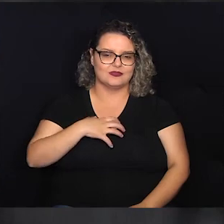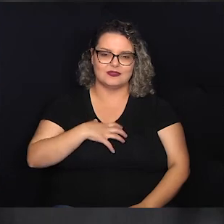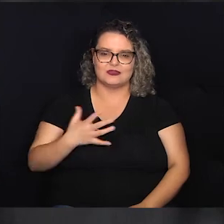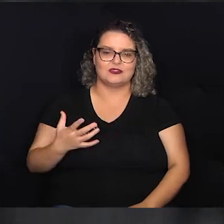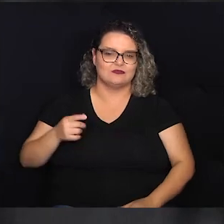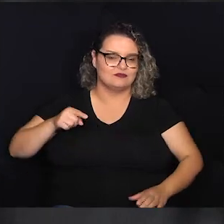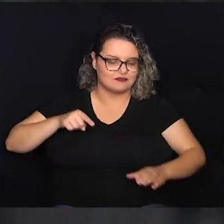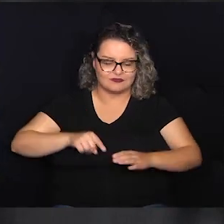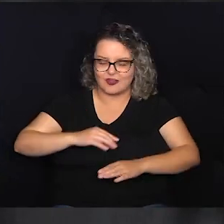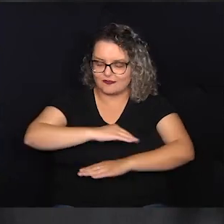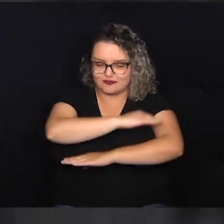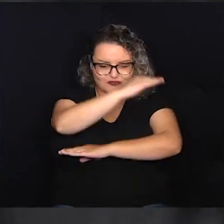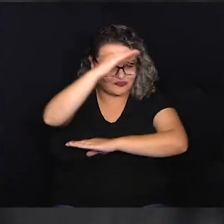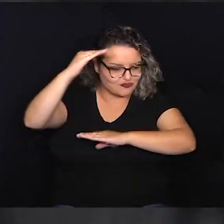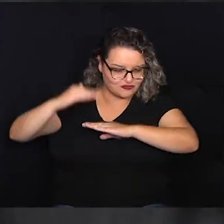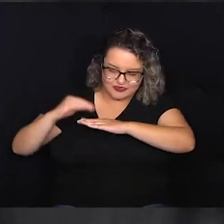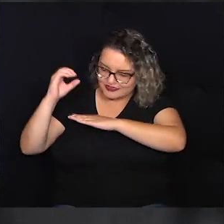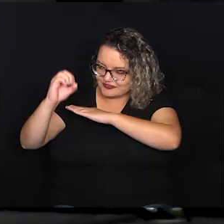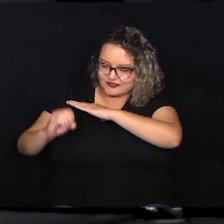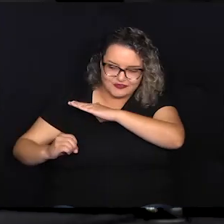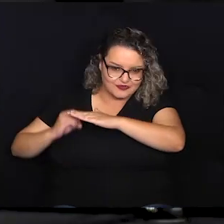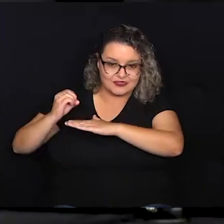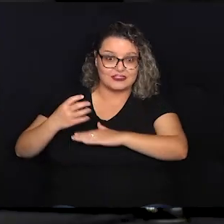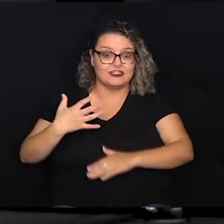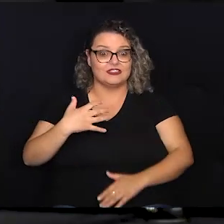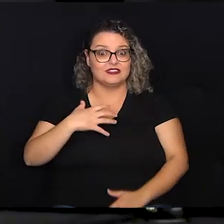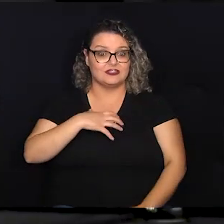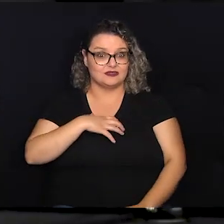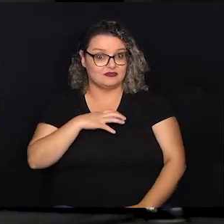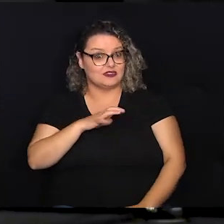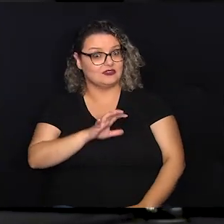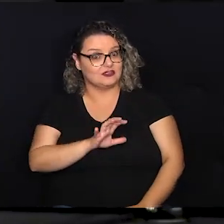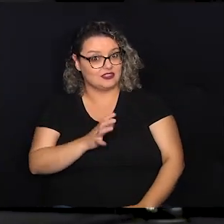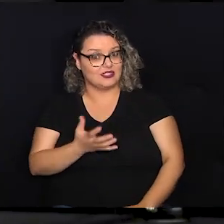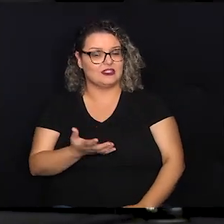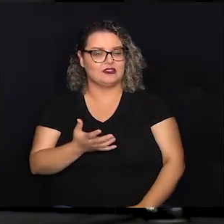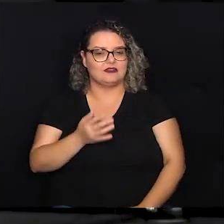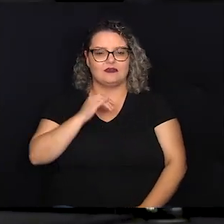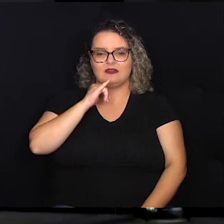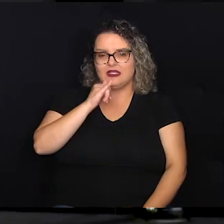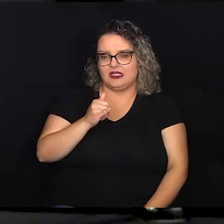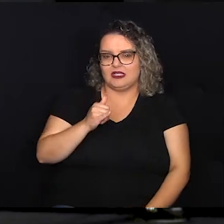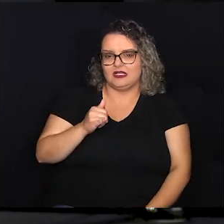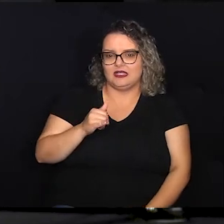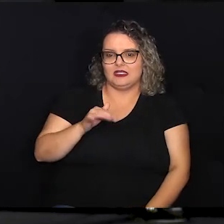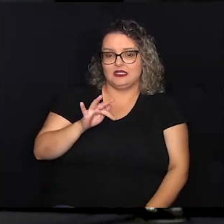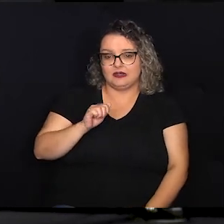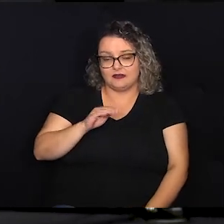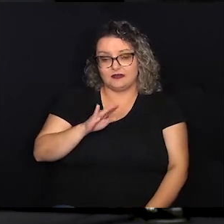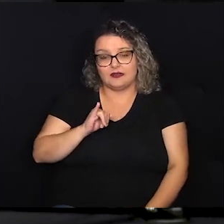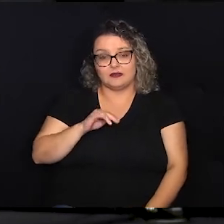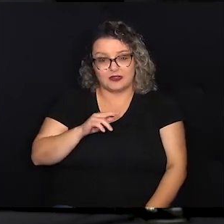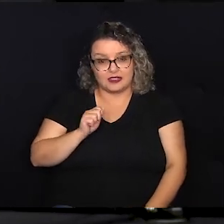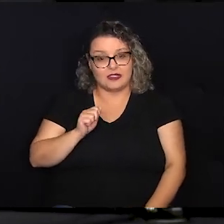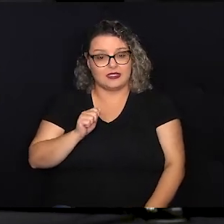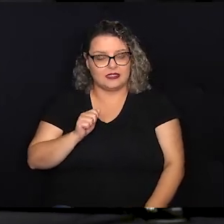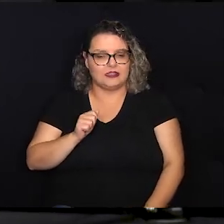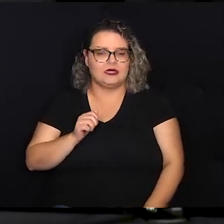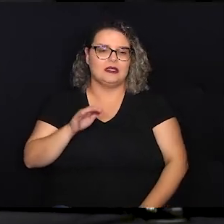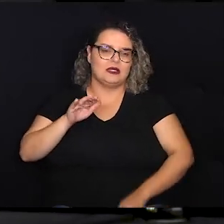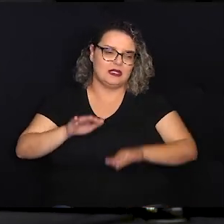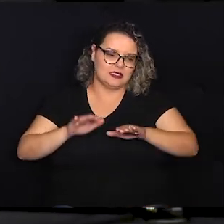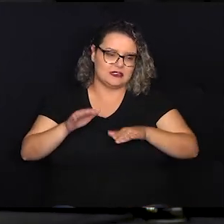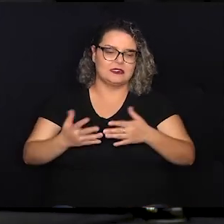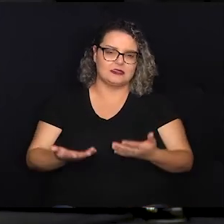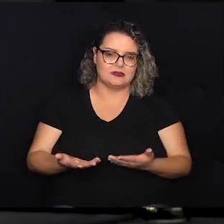intensa, 24 horas. E pelo jeito, já você falou dessa questão da Fabiana, né? E a gente traz, às vezes,